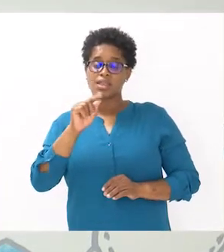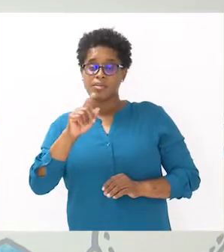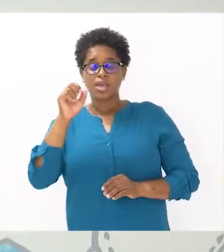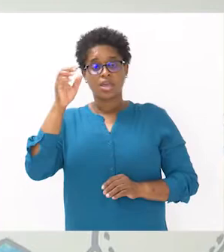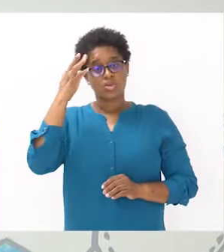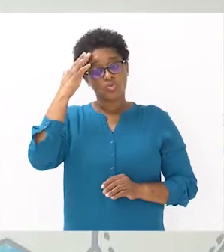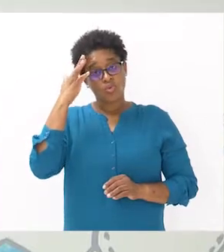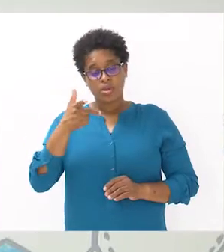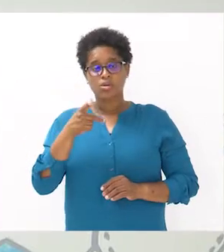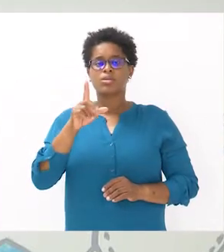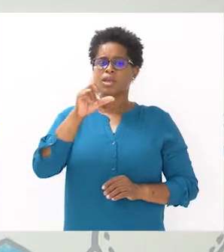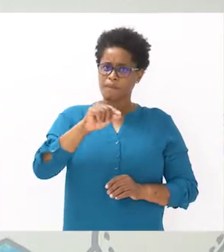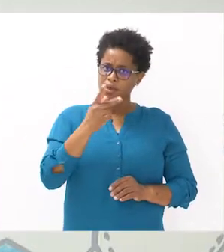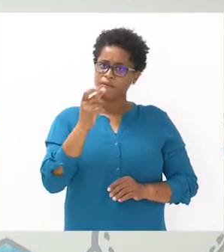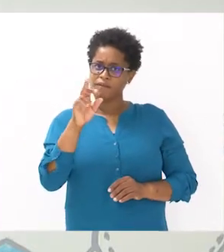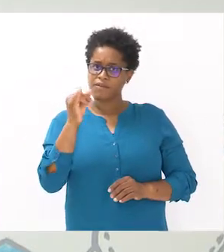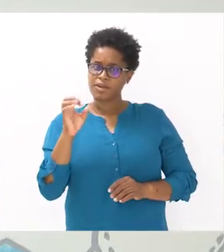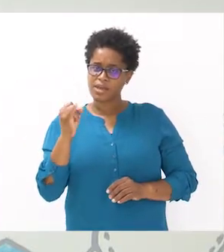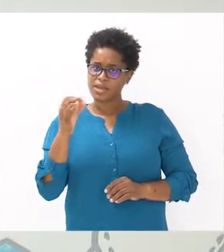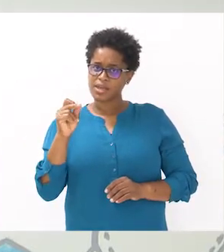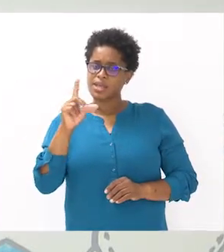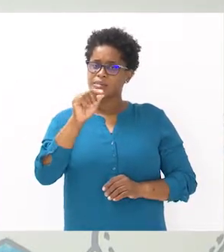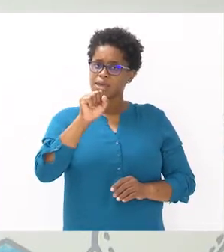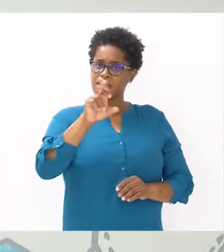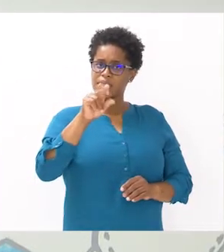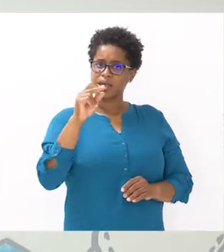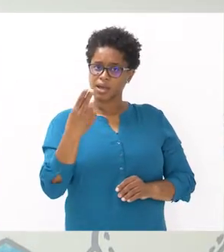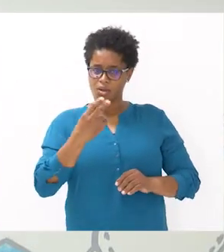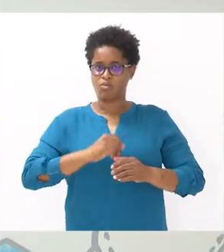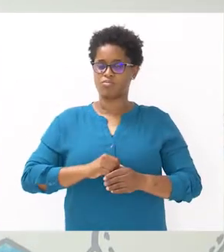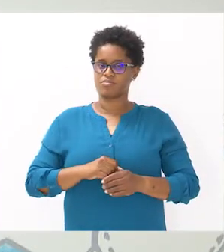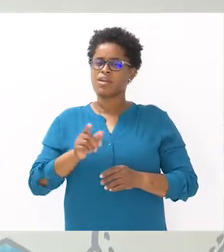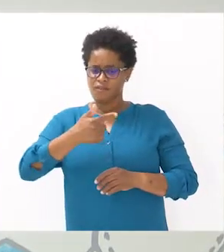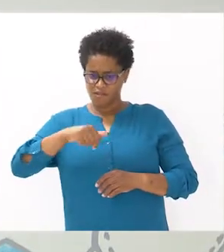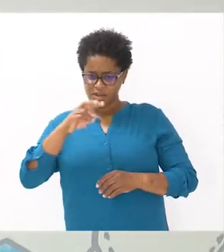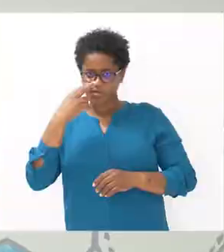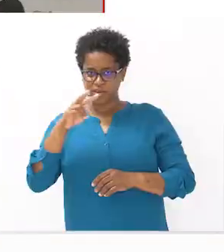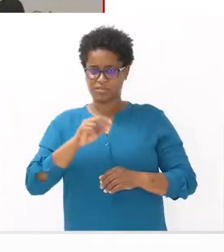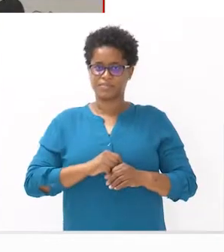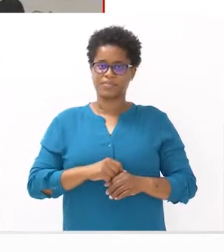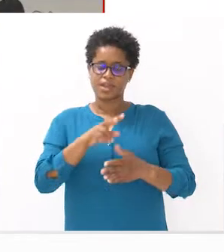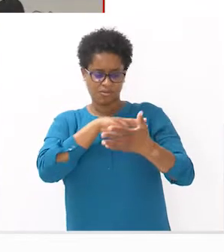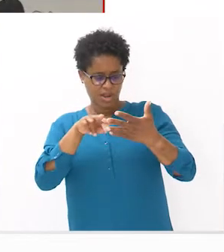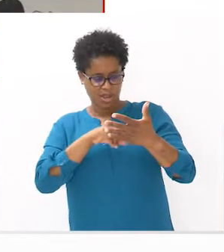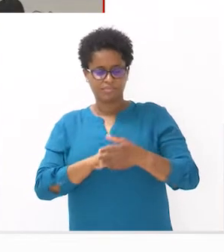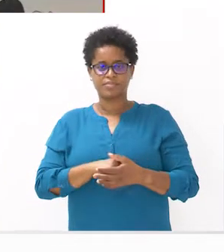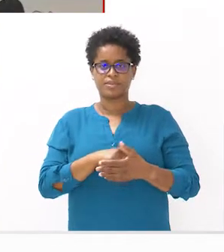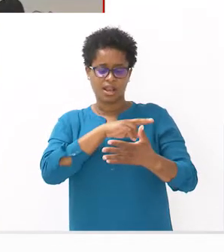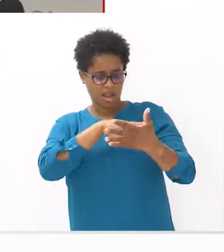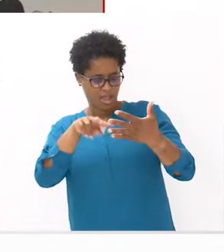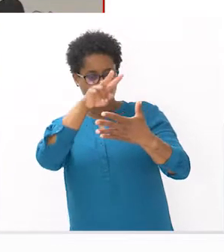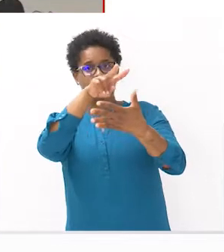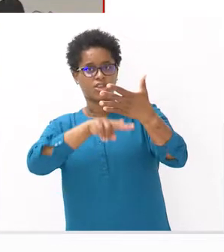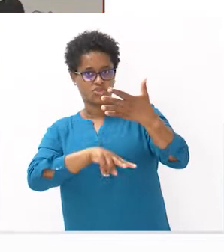ele também varia em grau. Vamos ver. Leiam o